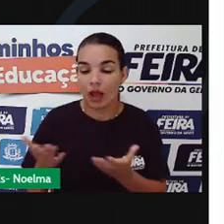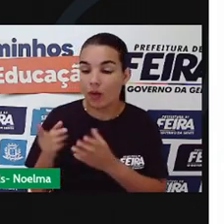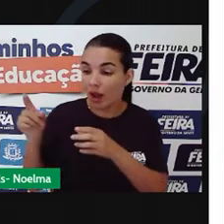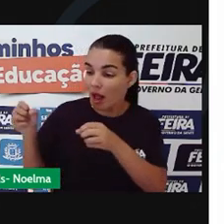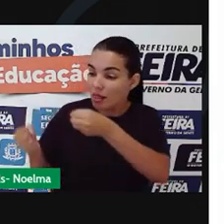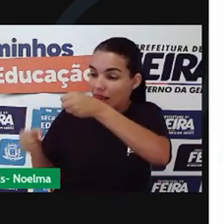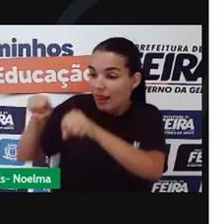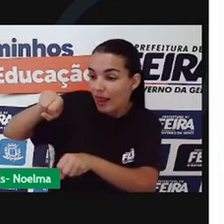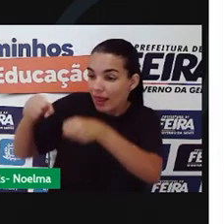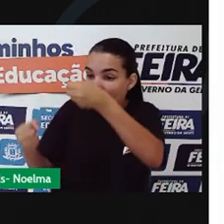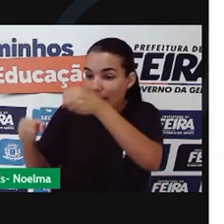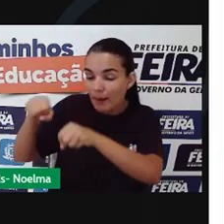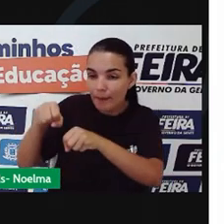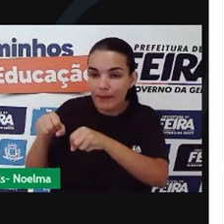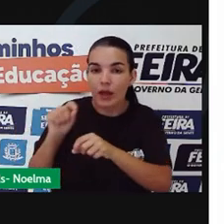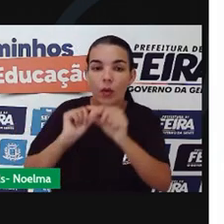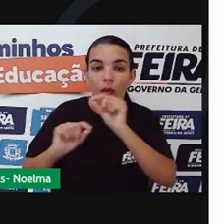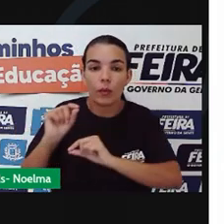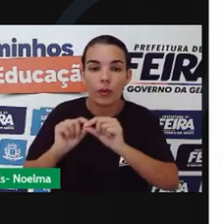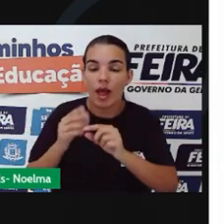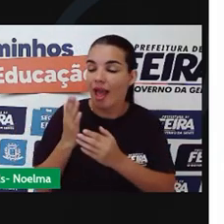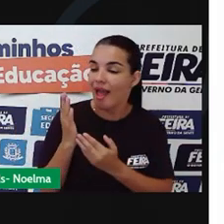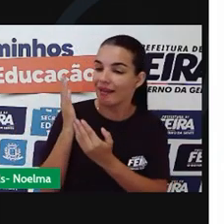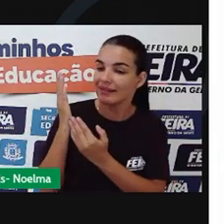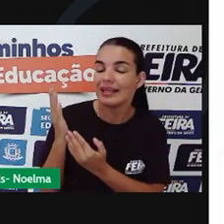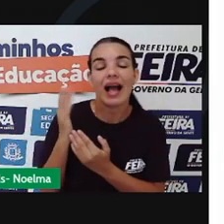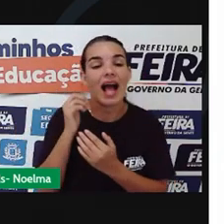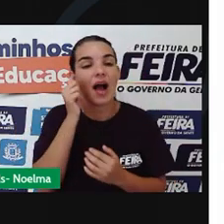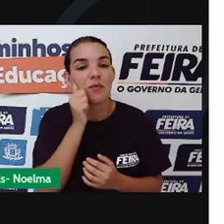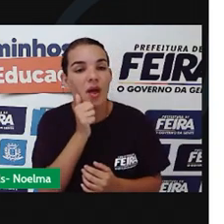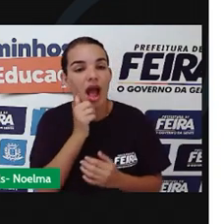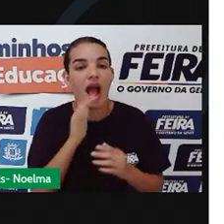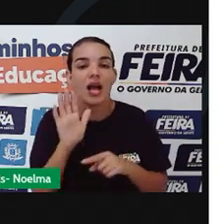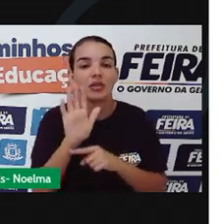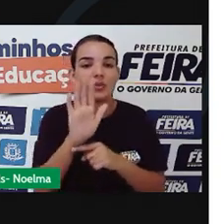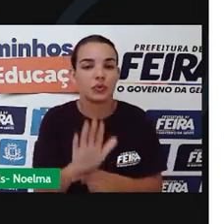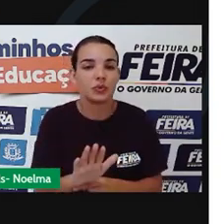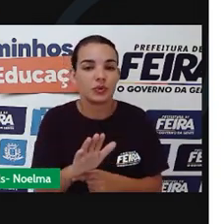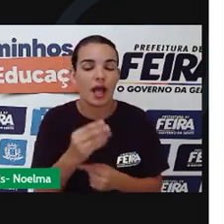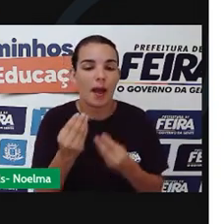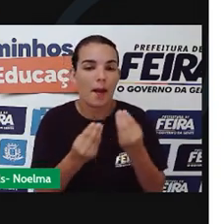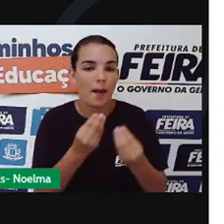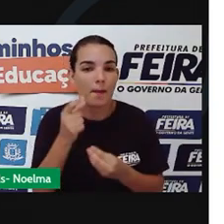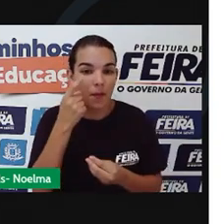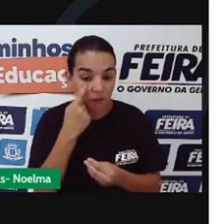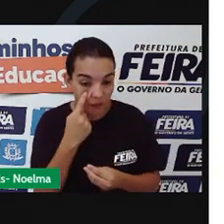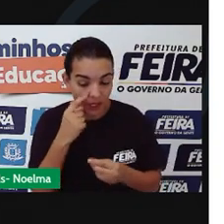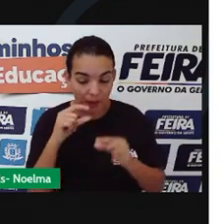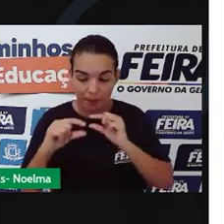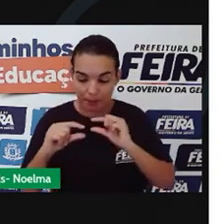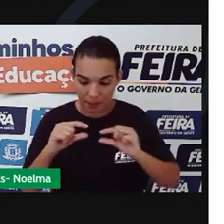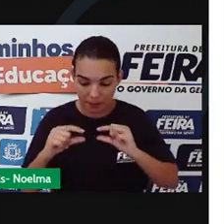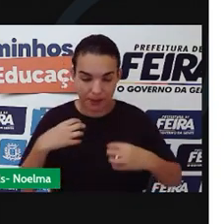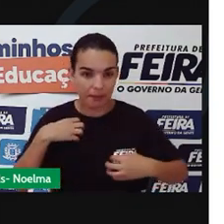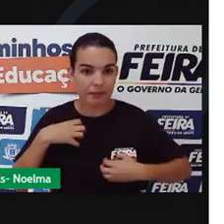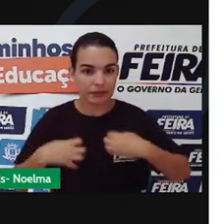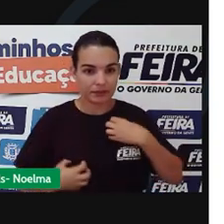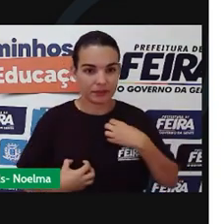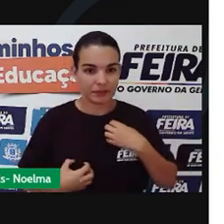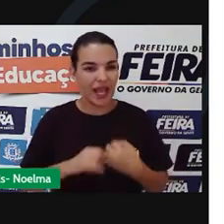Essa é a Júlia ela é quem cuida do laboratório e vai nos mostrar os microrganismos Oi pessoal